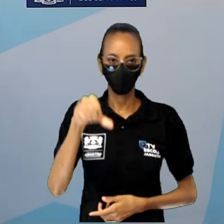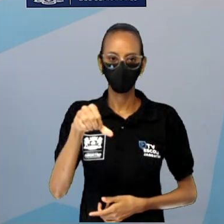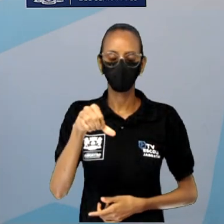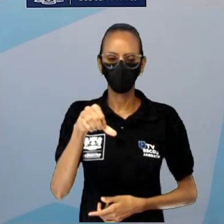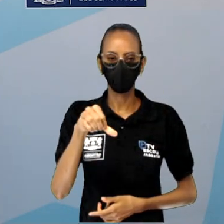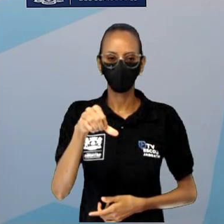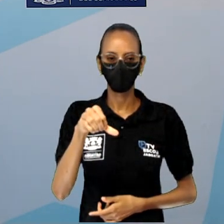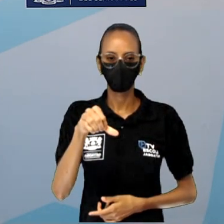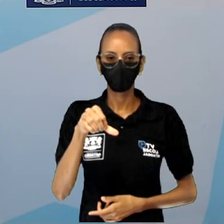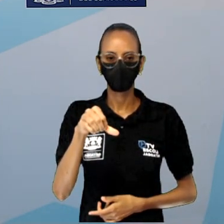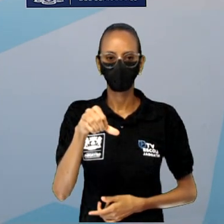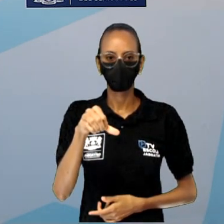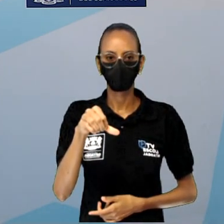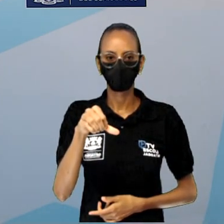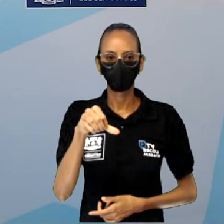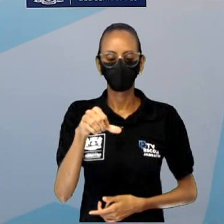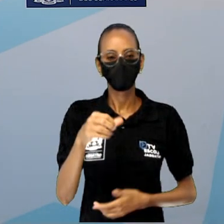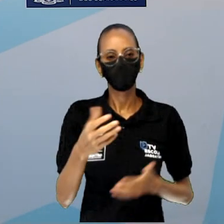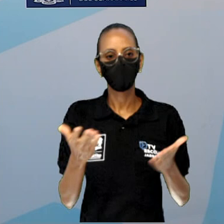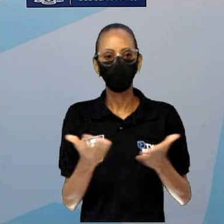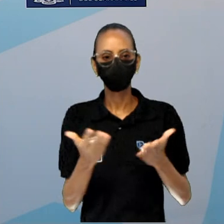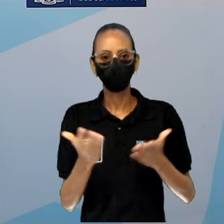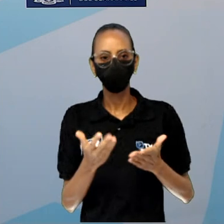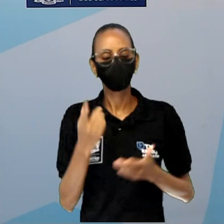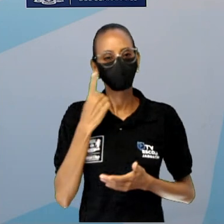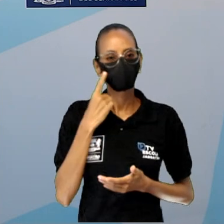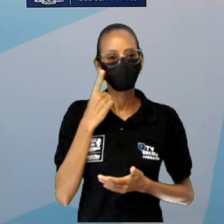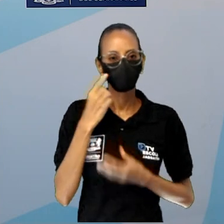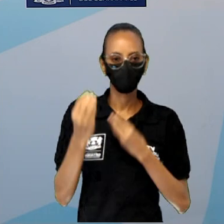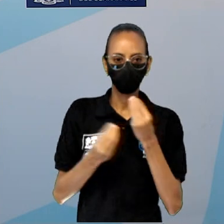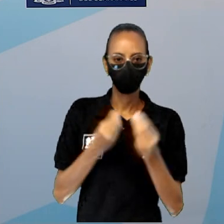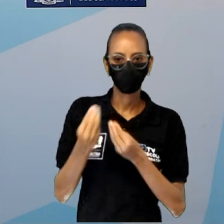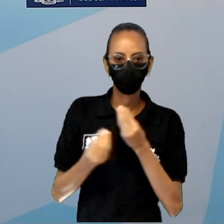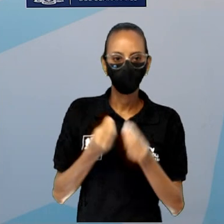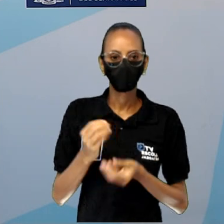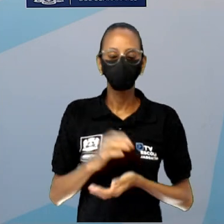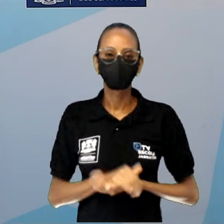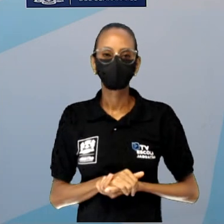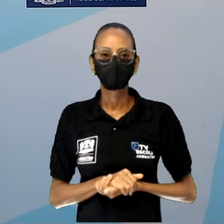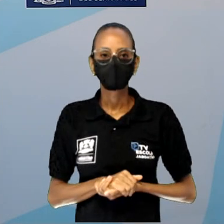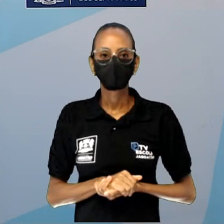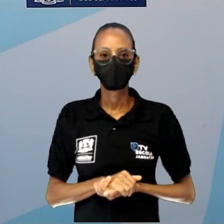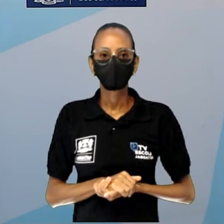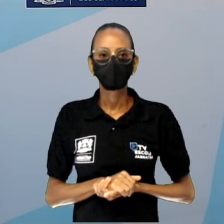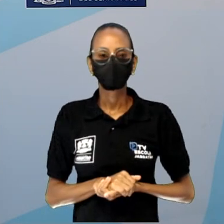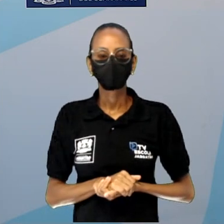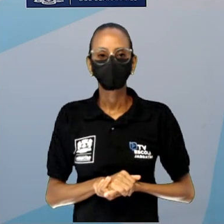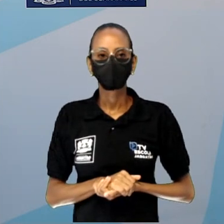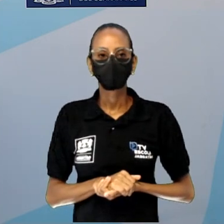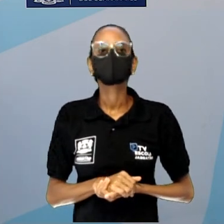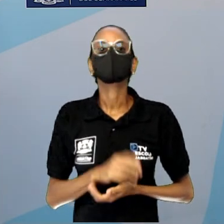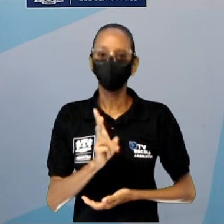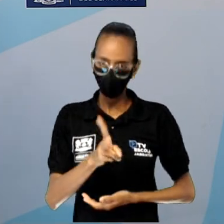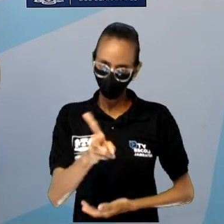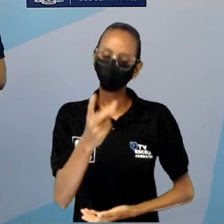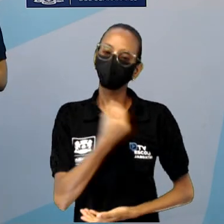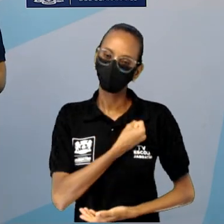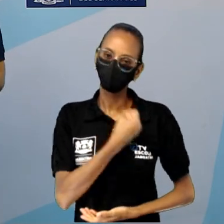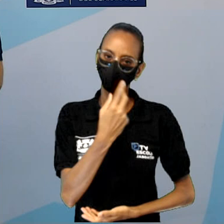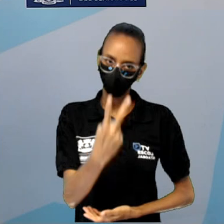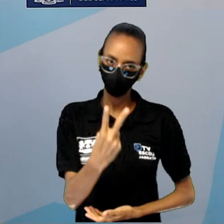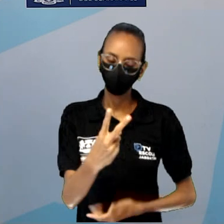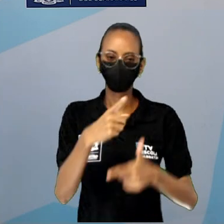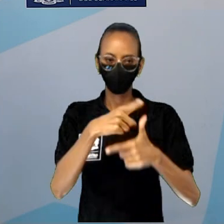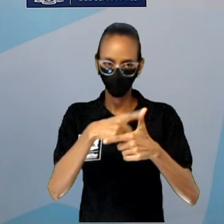para dividir. Não dá para dividir os dois ao mesmo tempo, não. Então, a gente vai pegar o menor número, nesse caso, dividindo para 2,